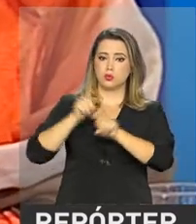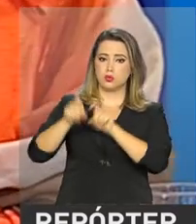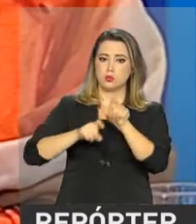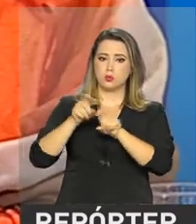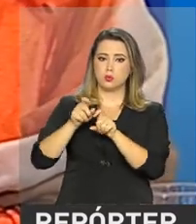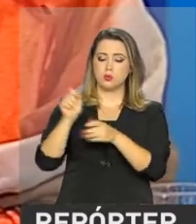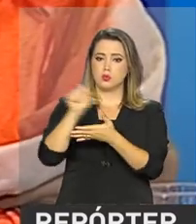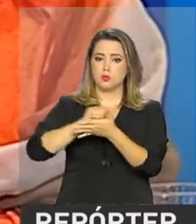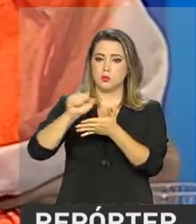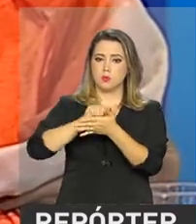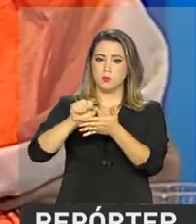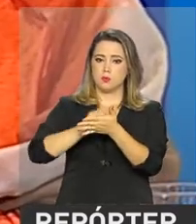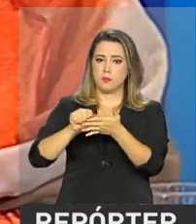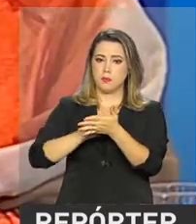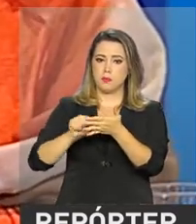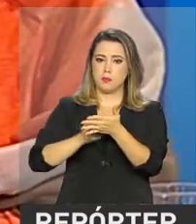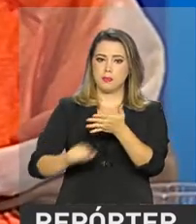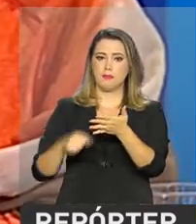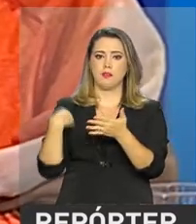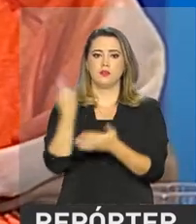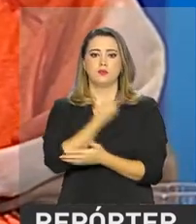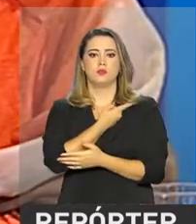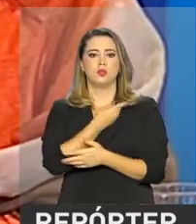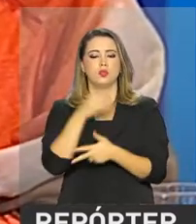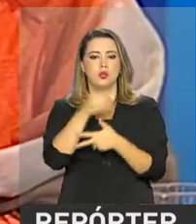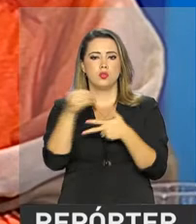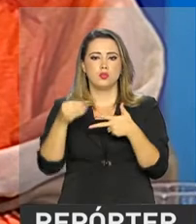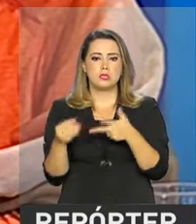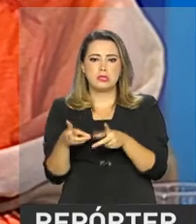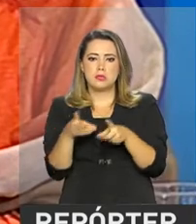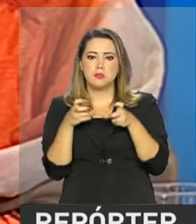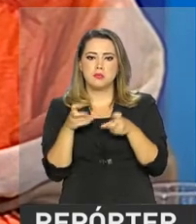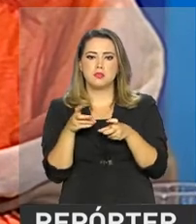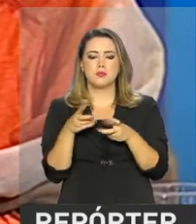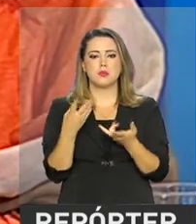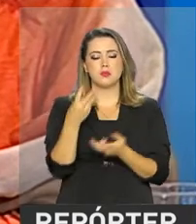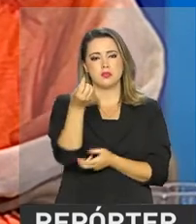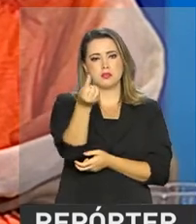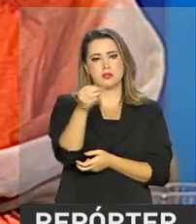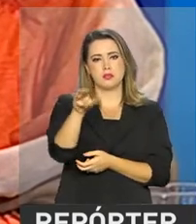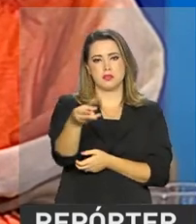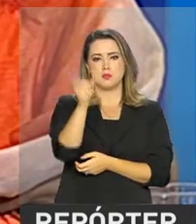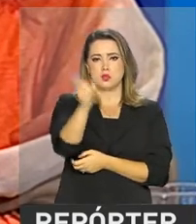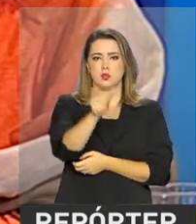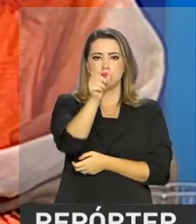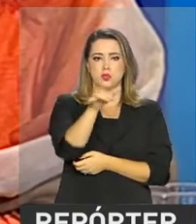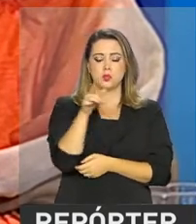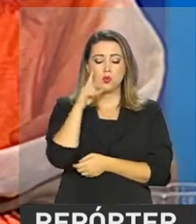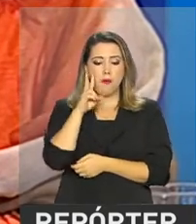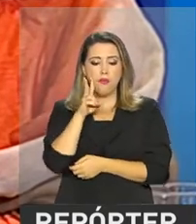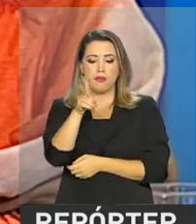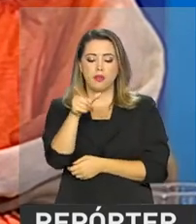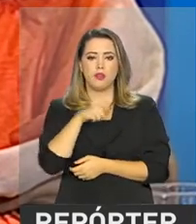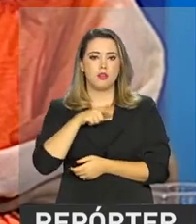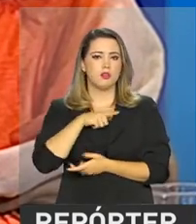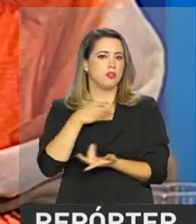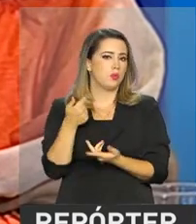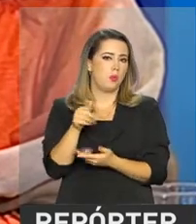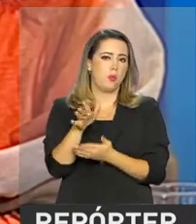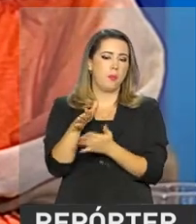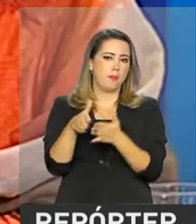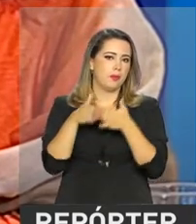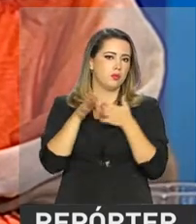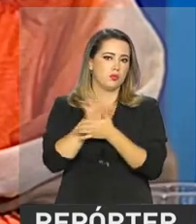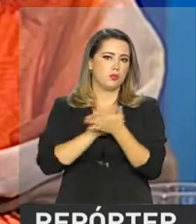fazer a redação, nós do Enem conseguiríamos identificar em 6 milhões de pessoas ele mesmo, sem que ela tivesse pedido o uso